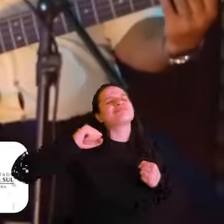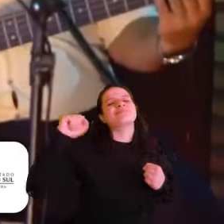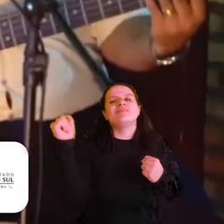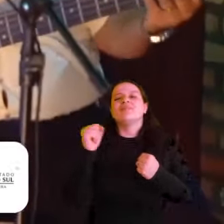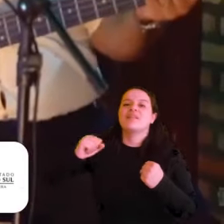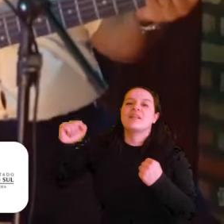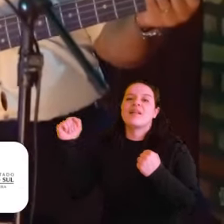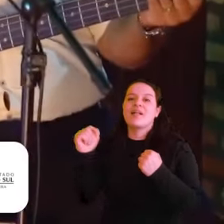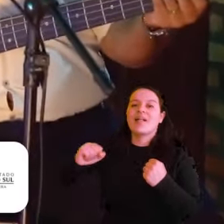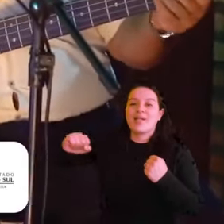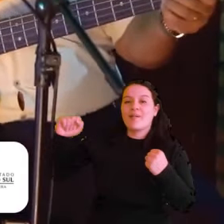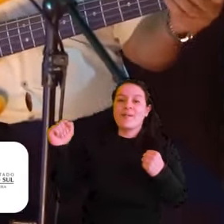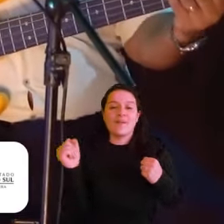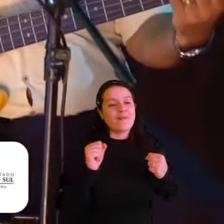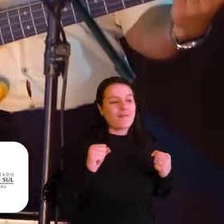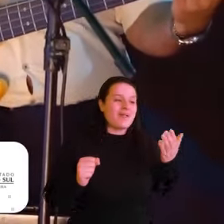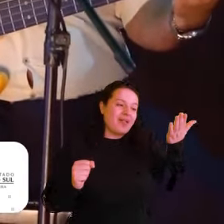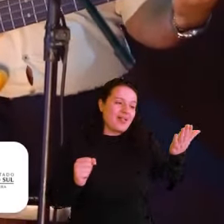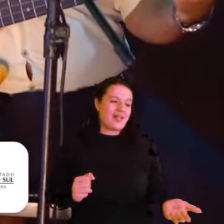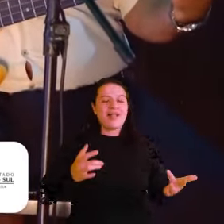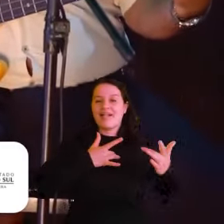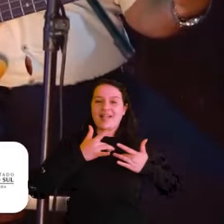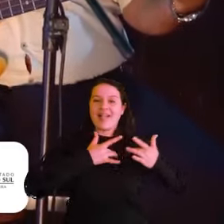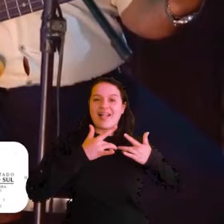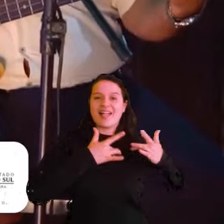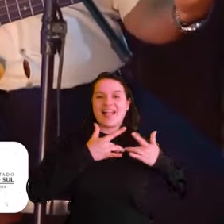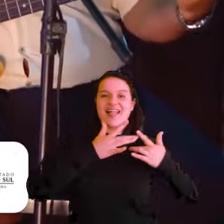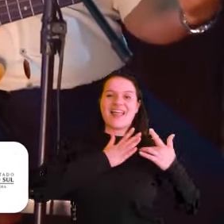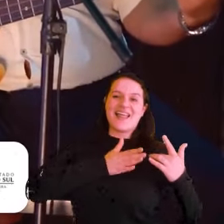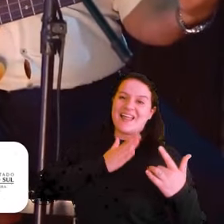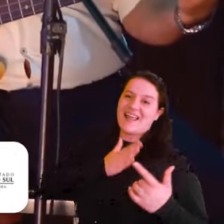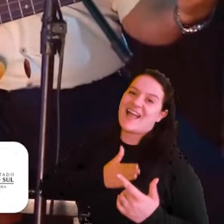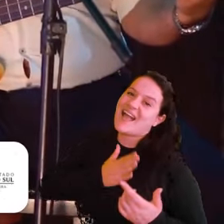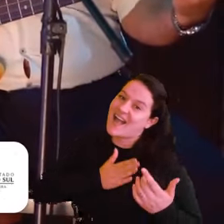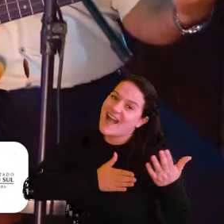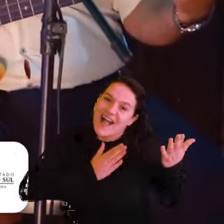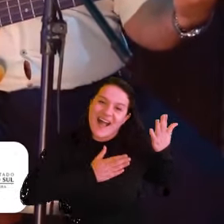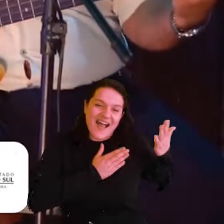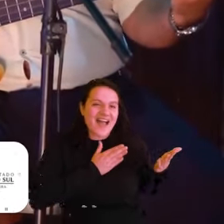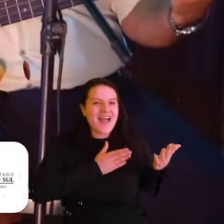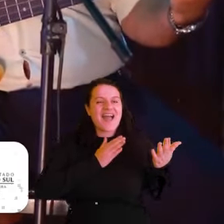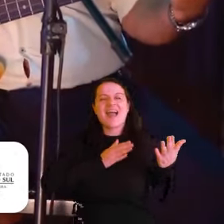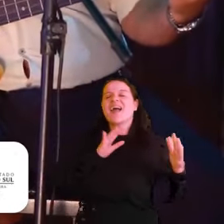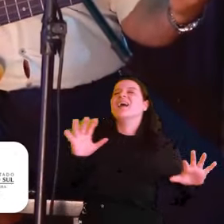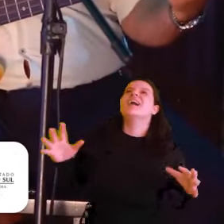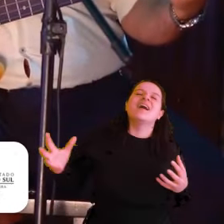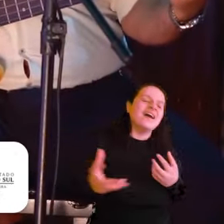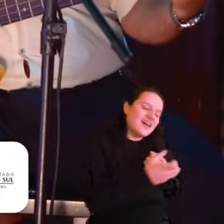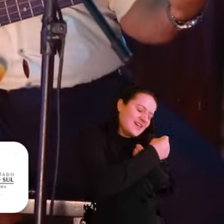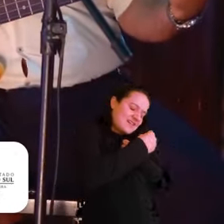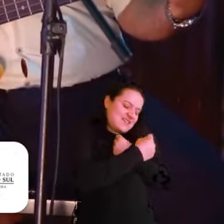do gaiteiro. O coração se sacode enquanto ela